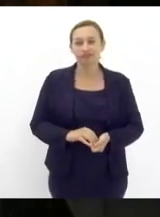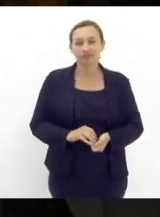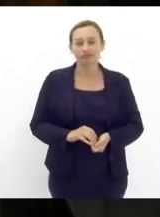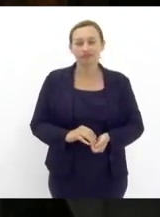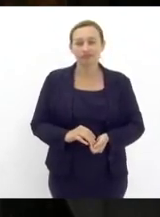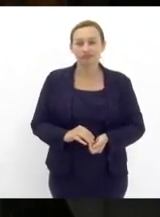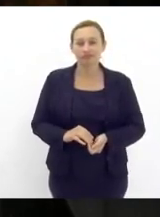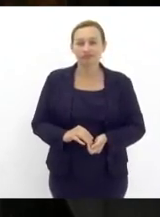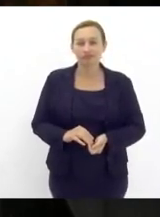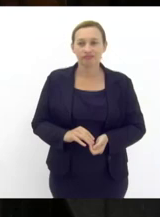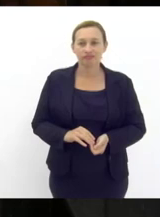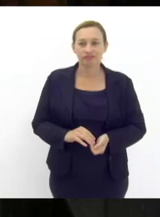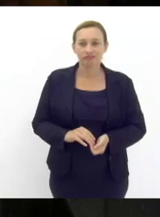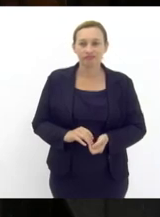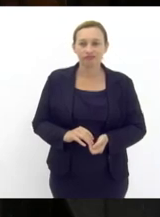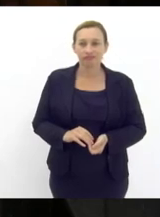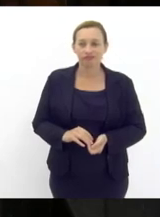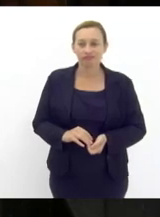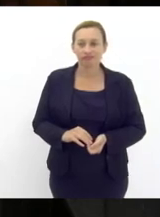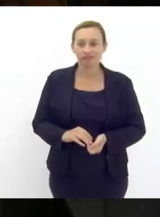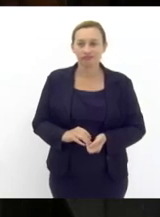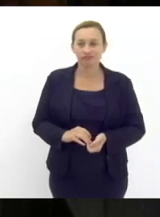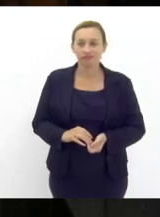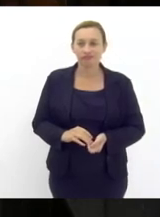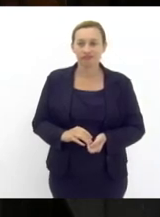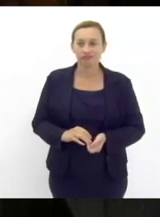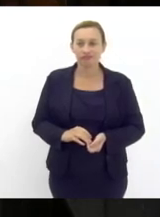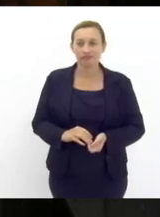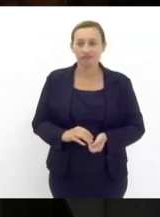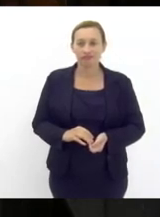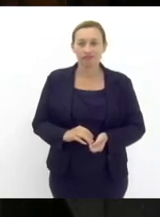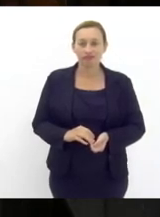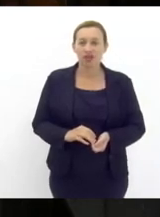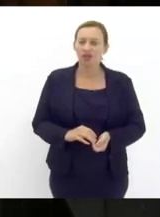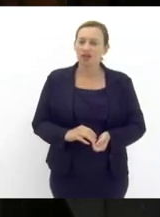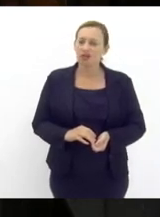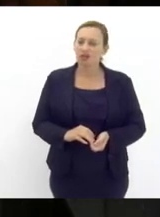a questão do saneamento ambiental